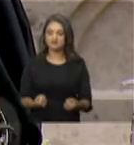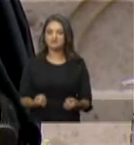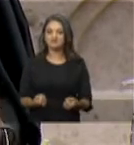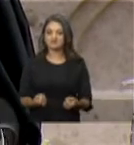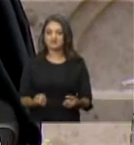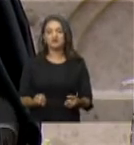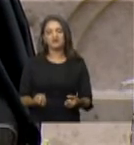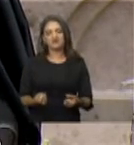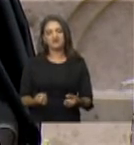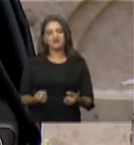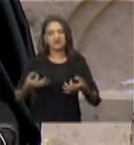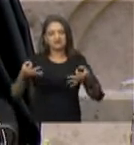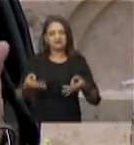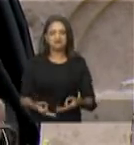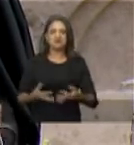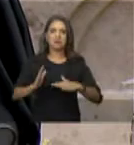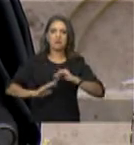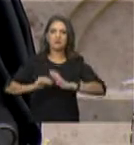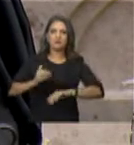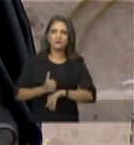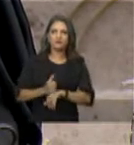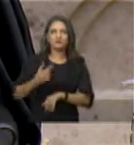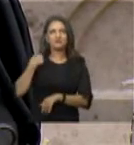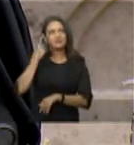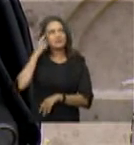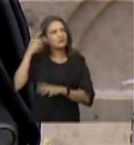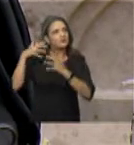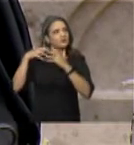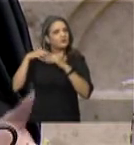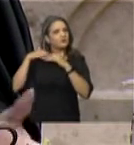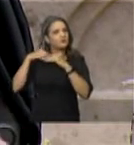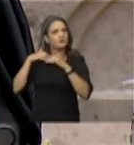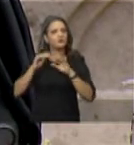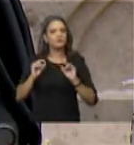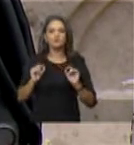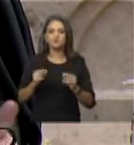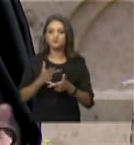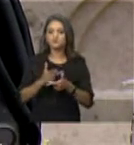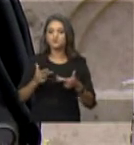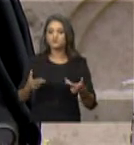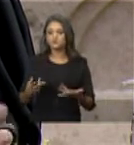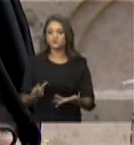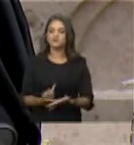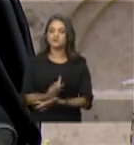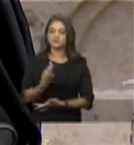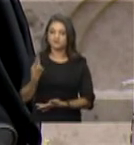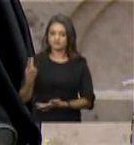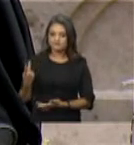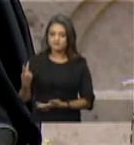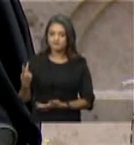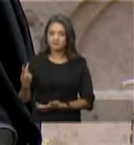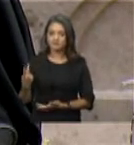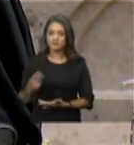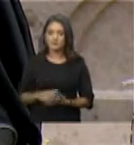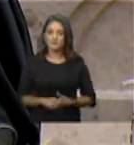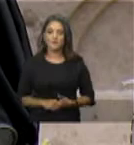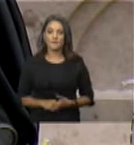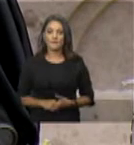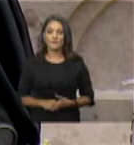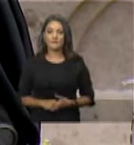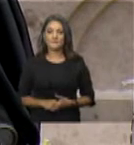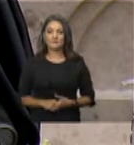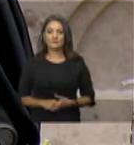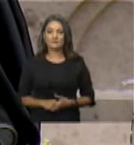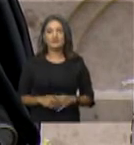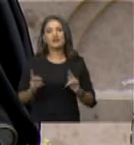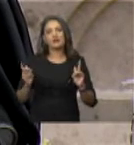assim profunda técnica que nos faz repensar sempre fatos que podem mudar